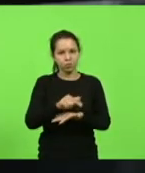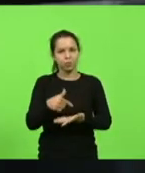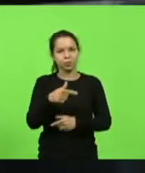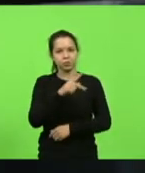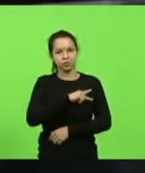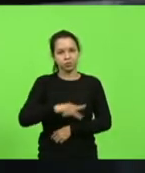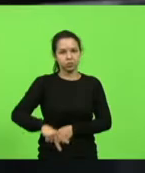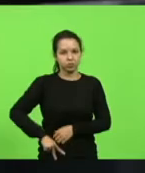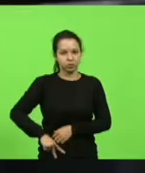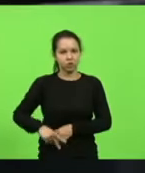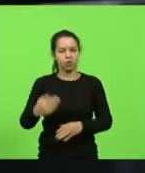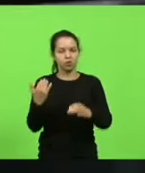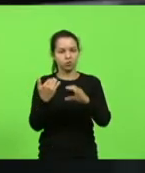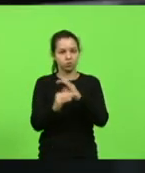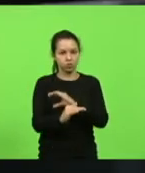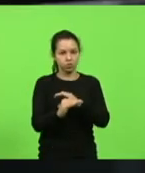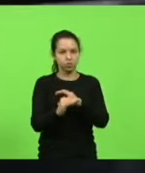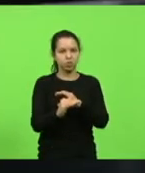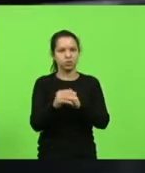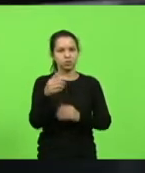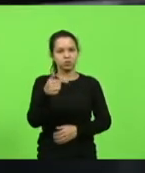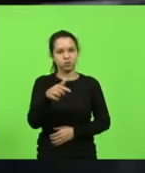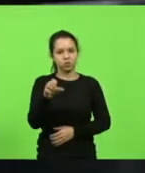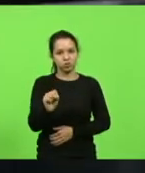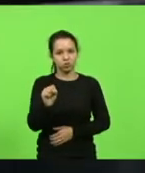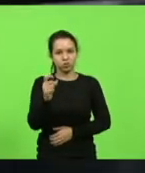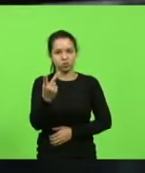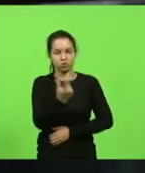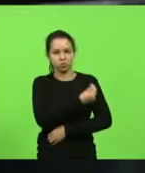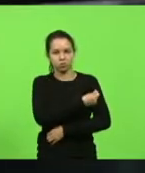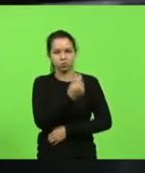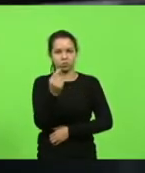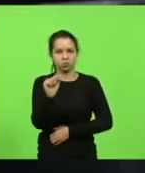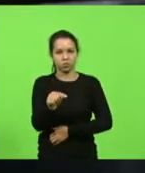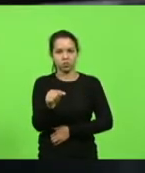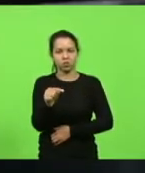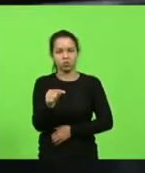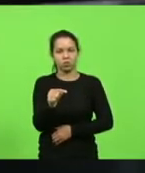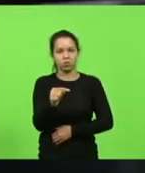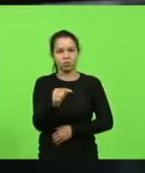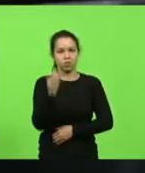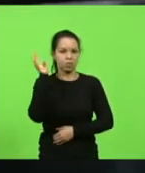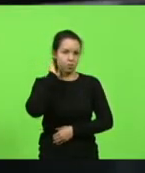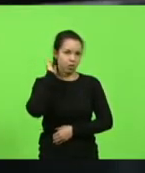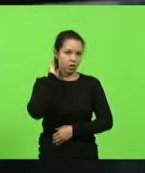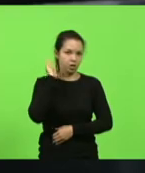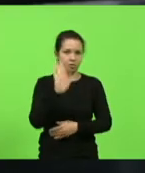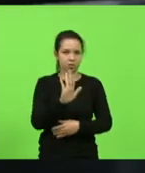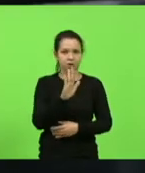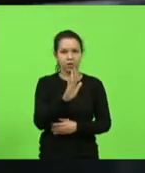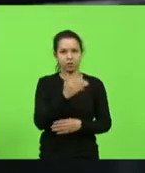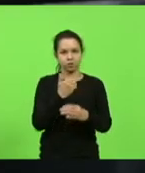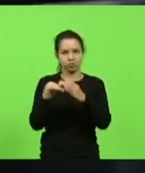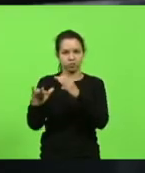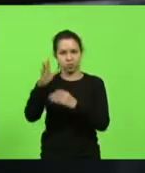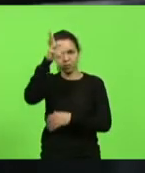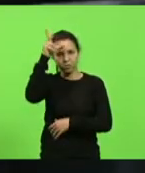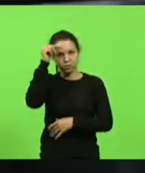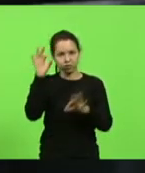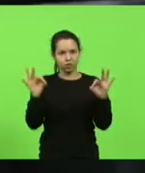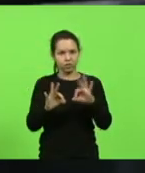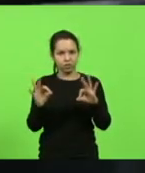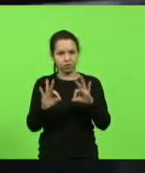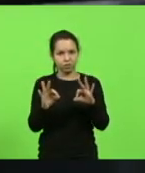78 mil doses de vacina para o Pará, em vez de mandar para o Amazonas, porque ele, como expert em